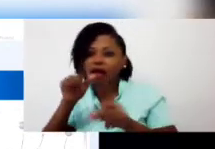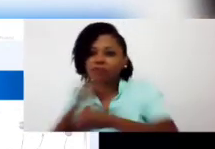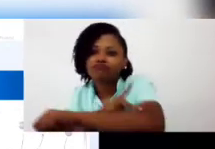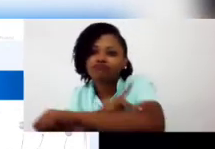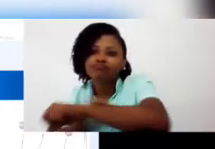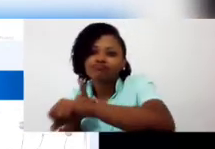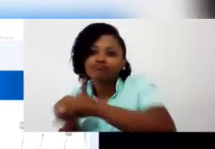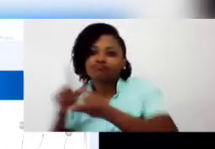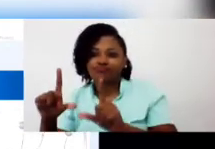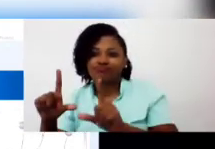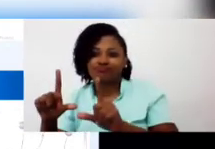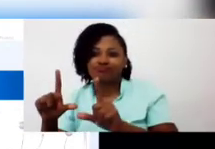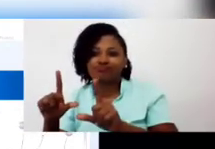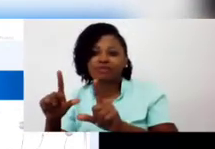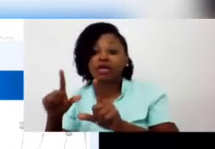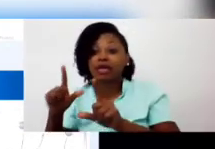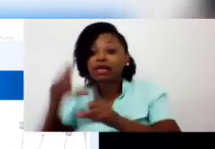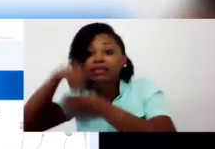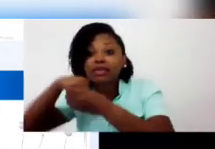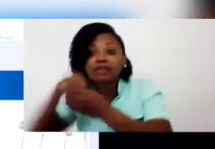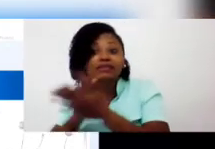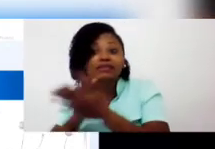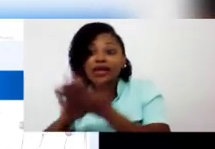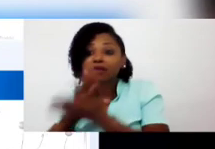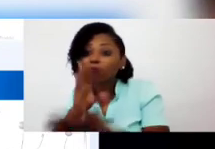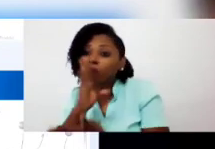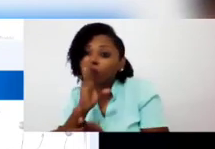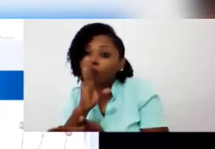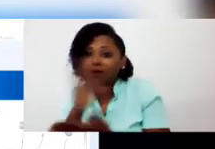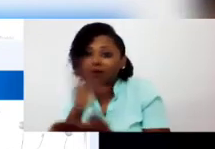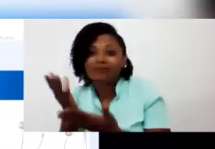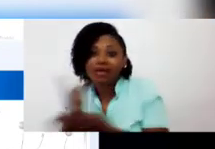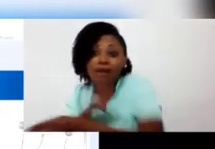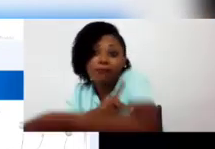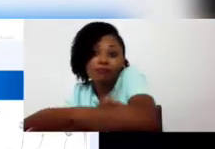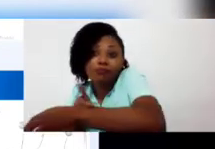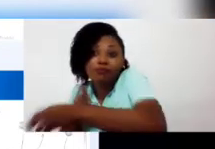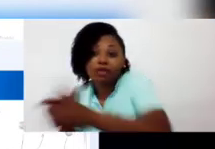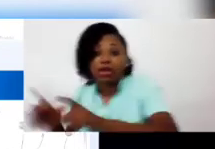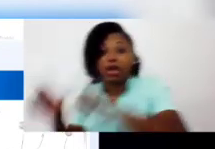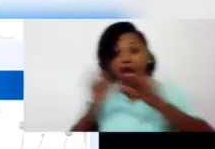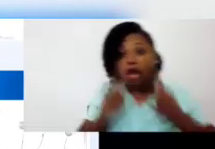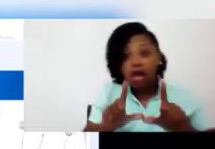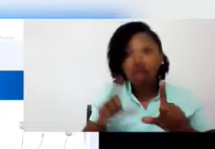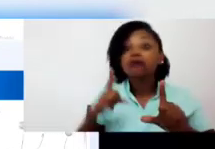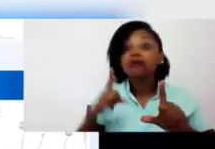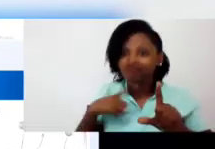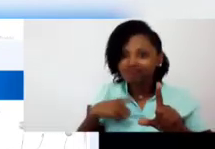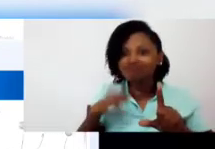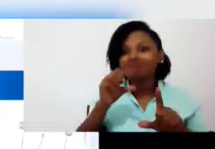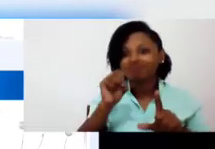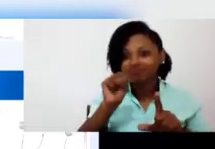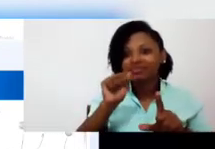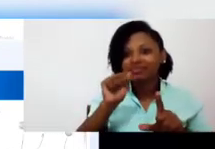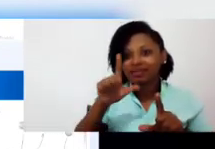um impedimento aqui, né? Então, ocorre o quê? Uma diminuição da pressão de